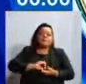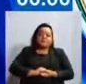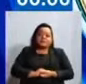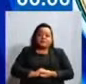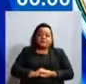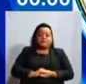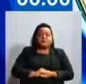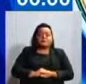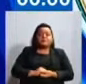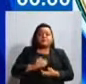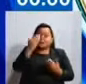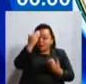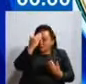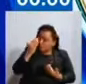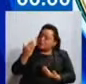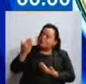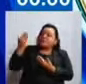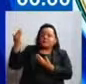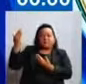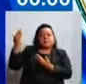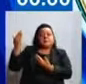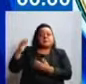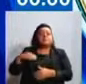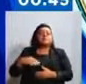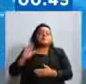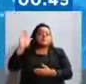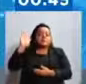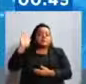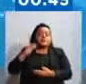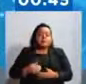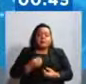Obrigada, candidato. Seja bem-vindo, candidato Breno Mendes.